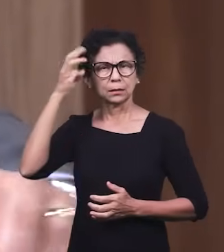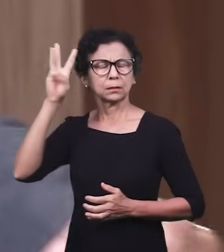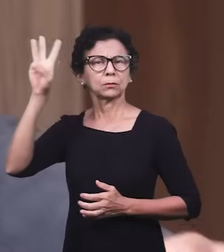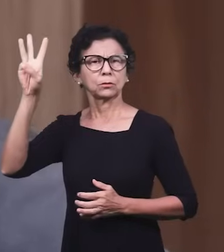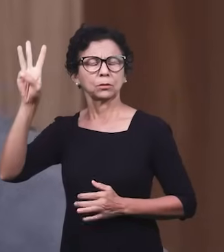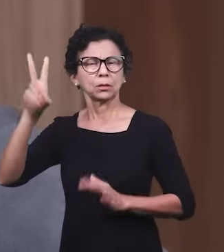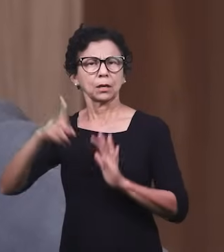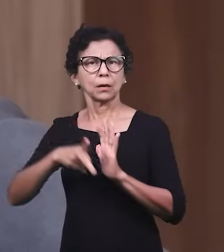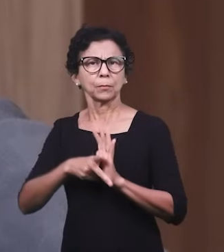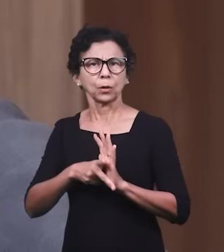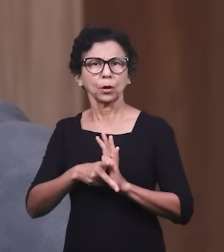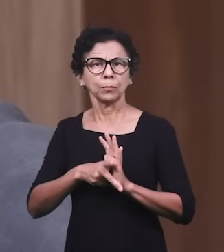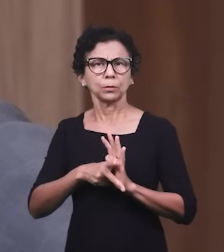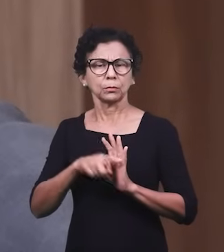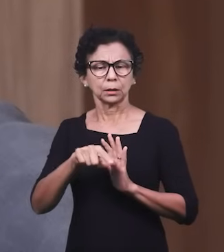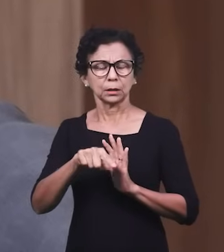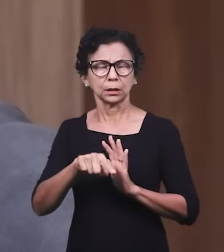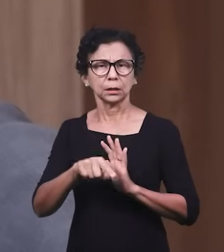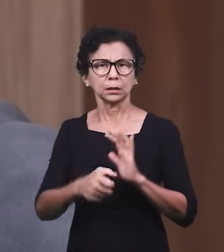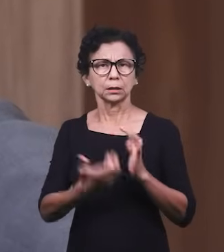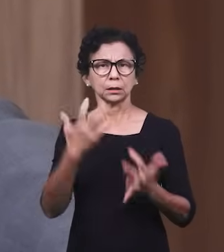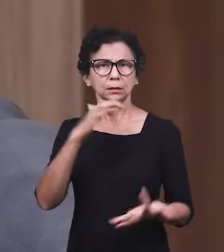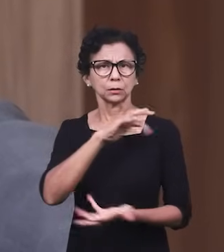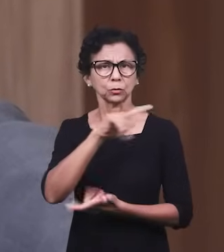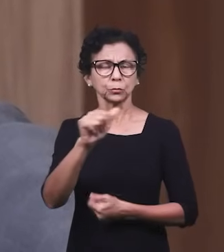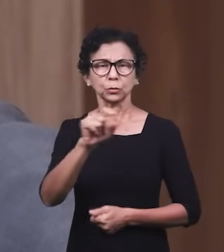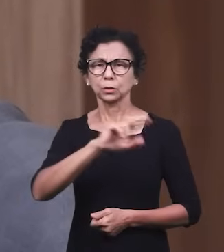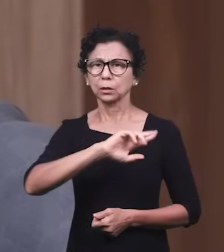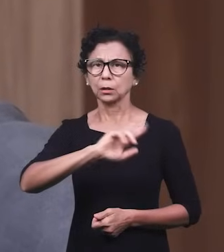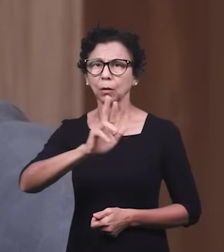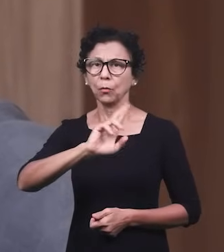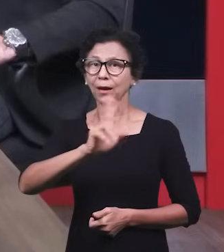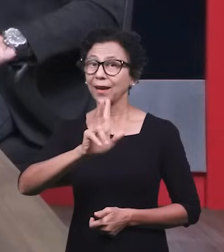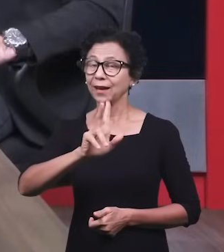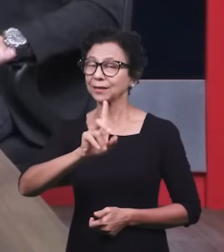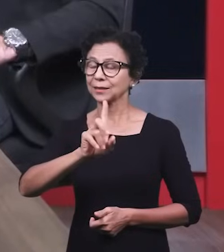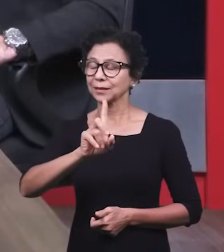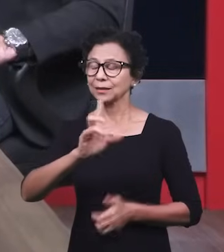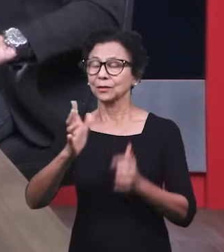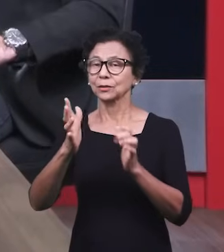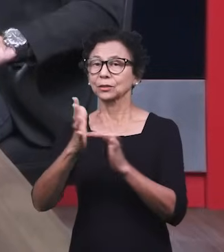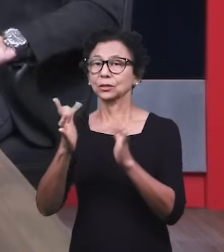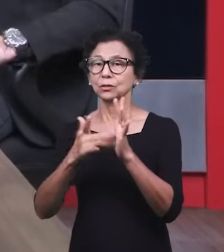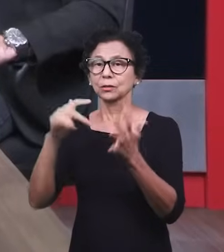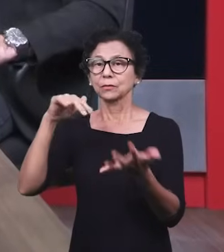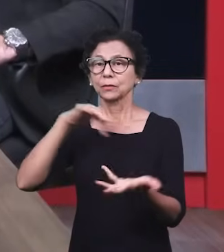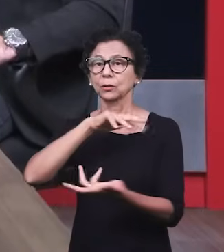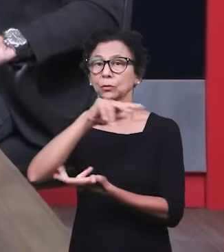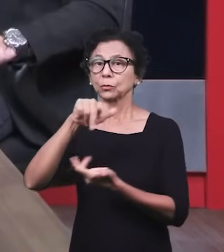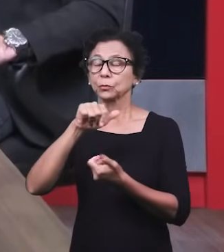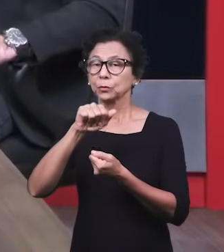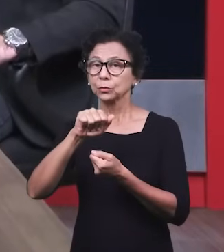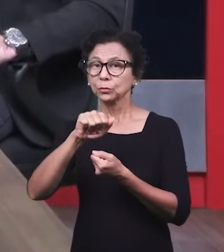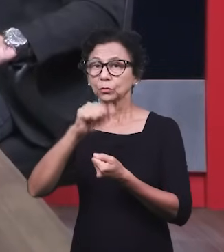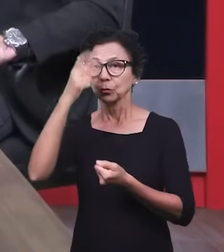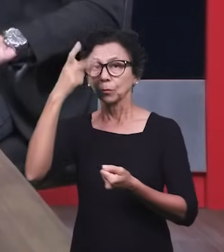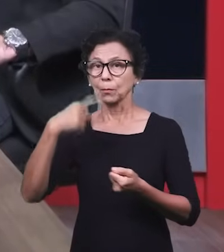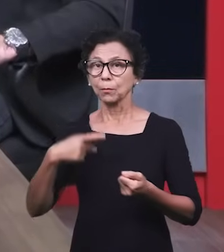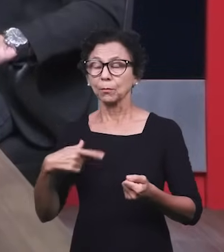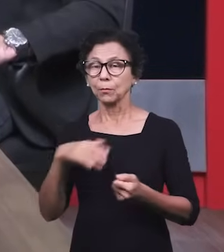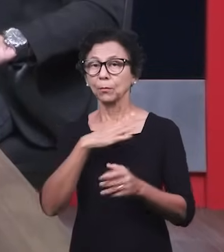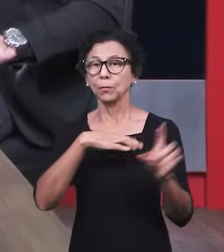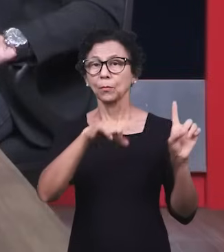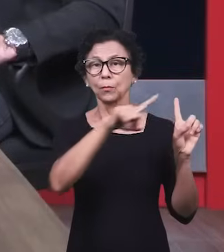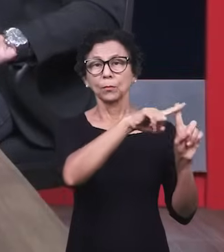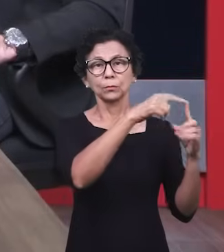da criação é quando Jesus morreu e ressuscitou ao terceiro dia ele ressuscitou e ele criou uma infraestrutura que agora é espiritual